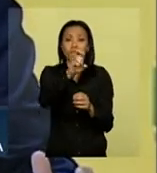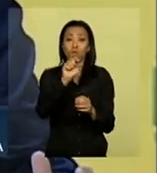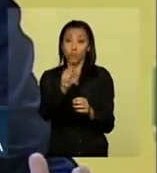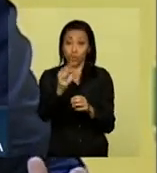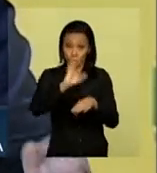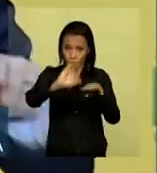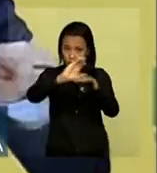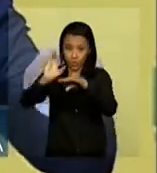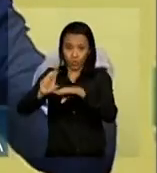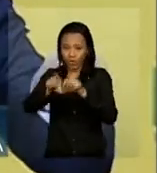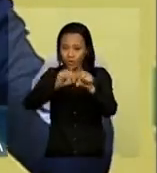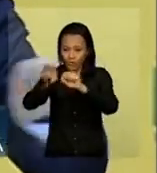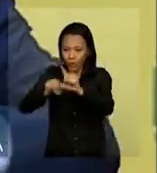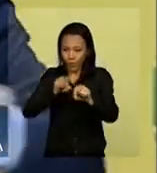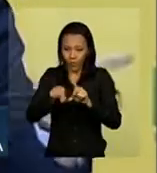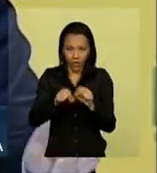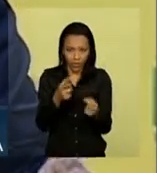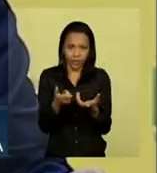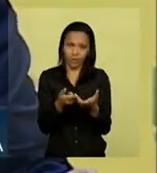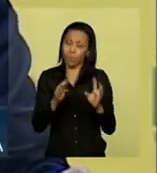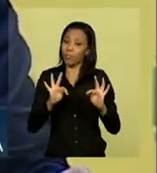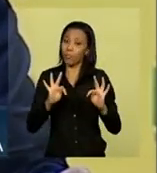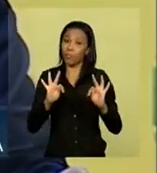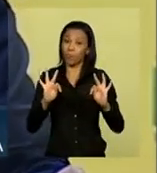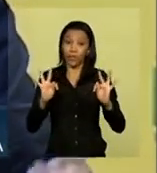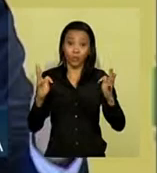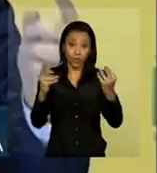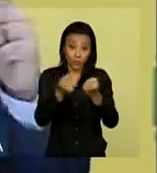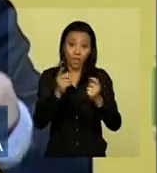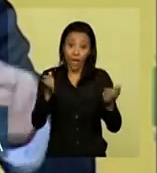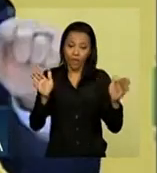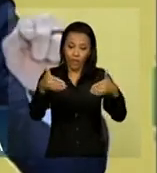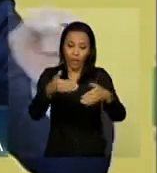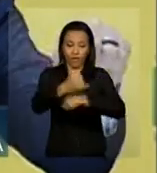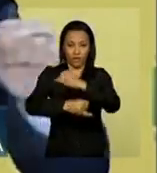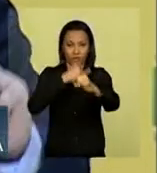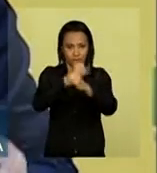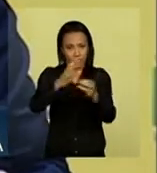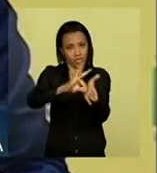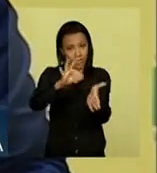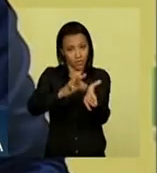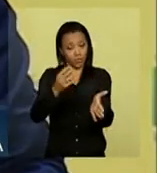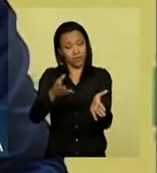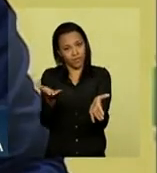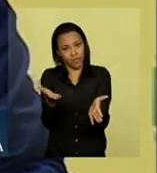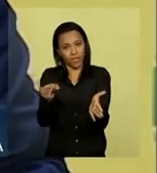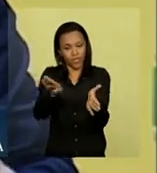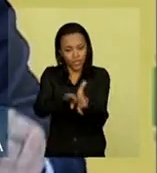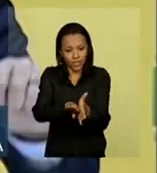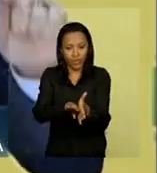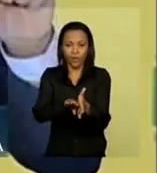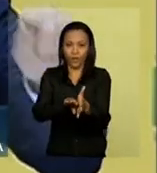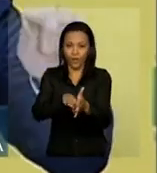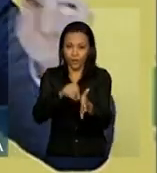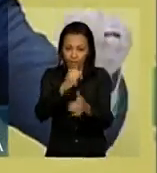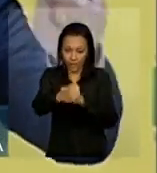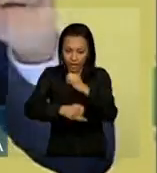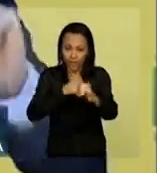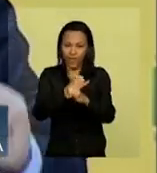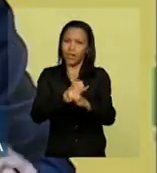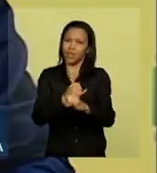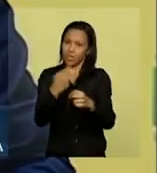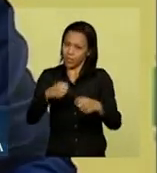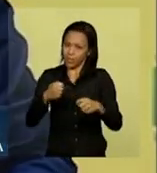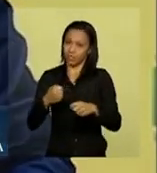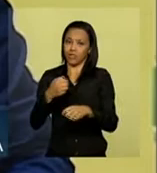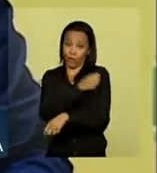no Brasil para escolher como inscrição do Enem para todos é feito pela internet seguramente para ele fazer o Enem ele chegou no terminal da internet então ele vai ter que ir